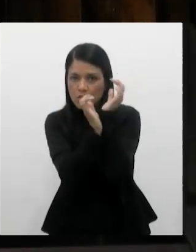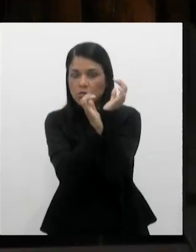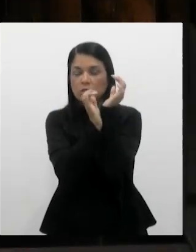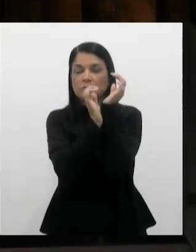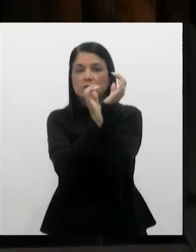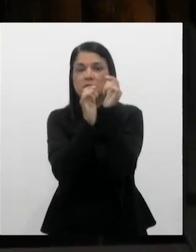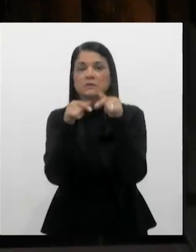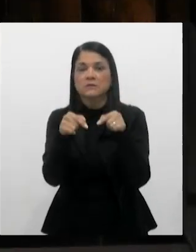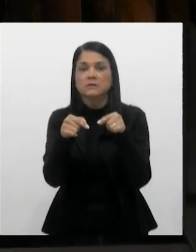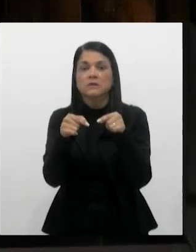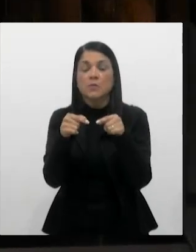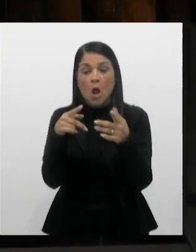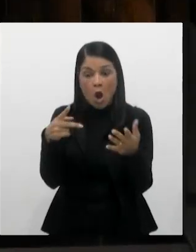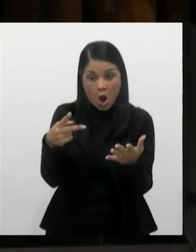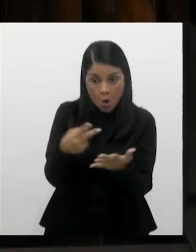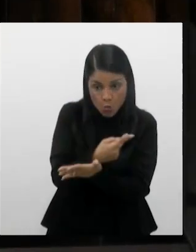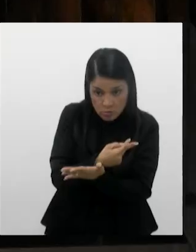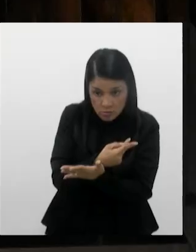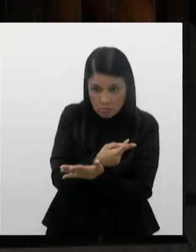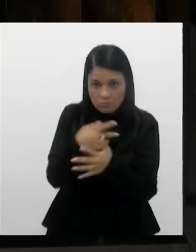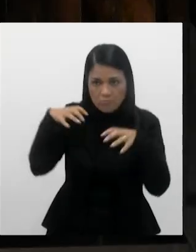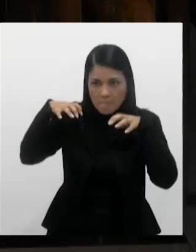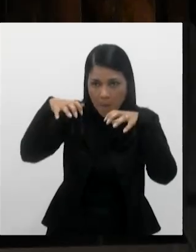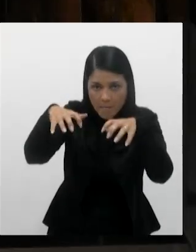para quando acontecer